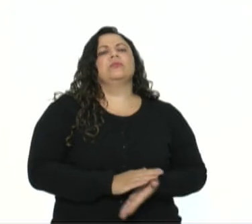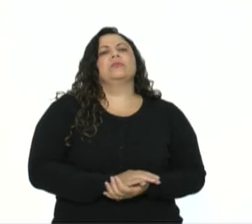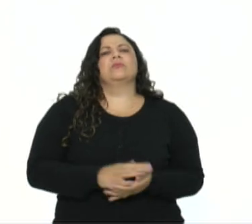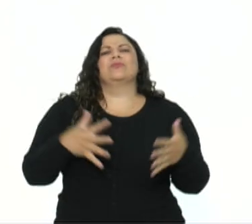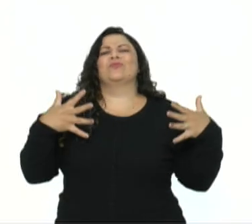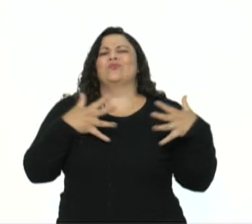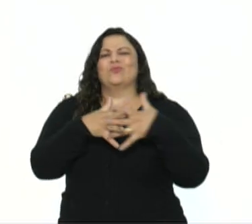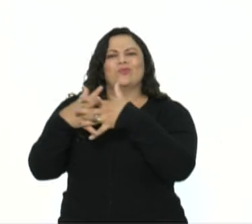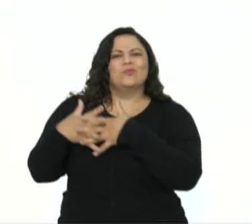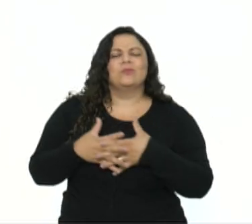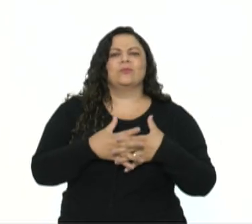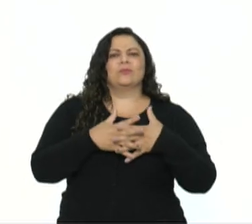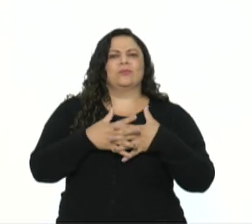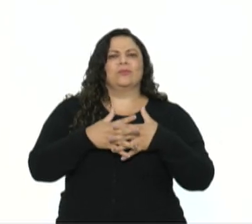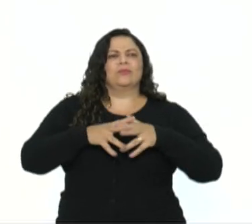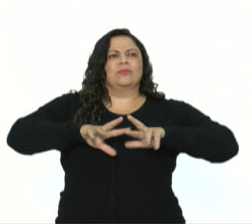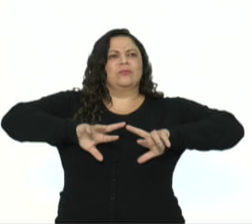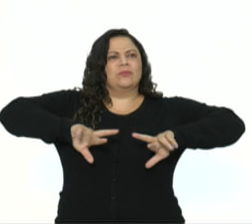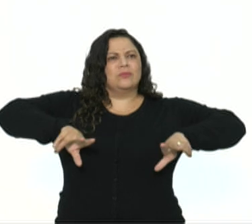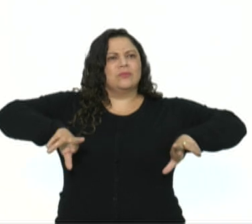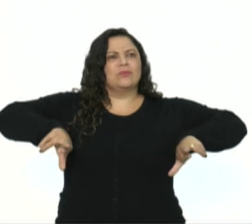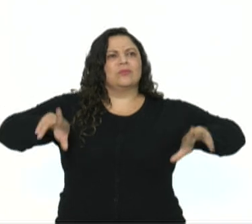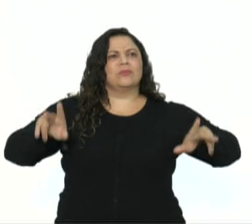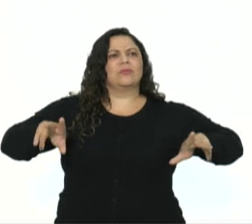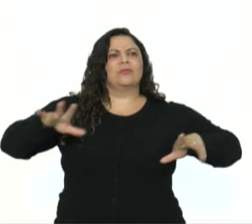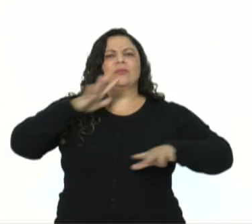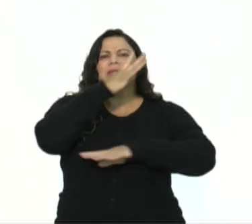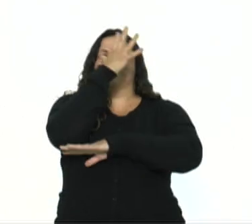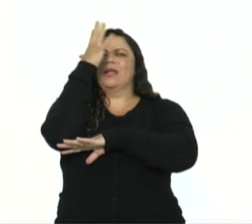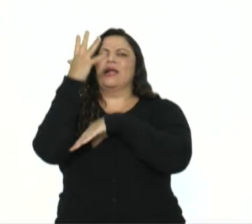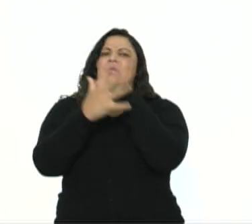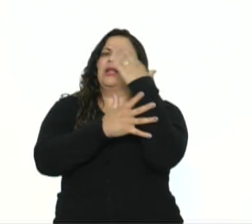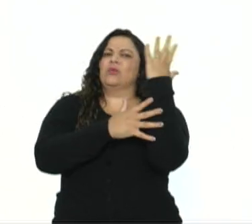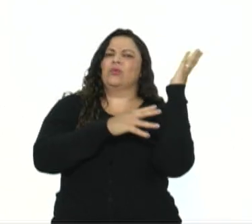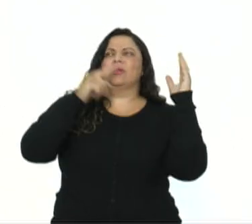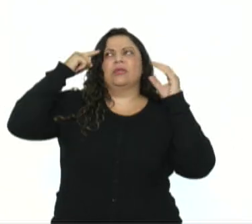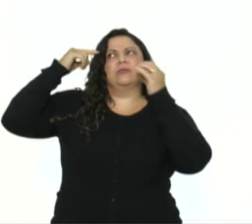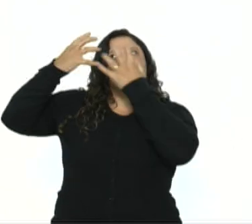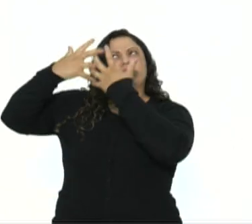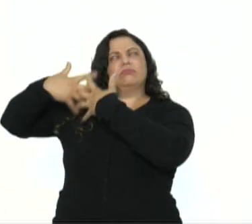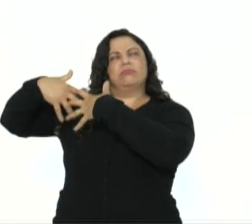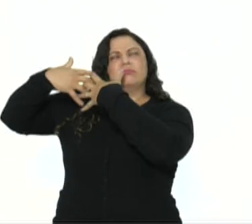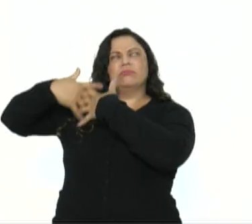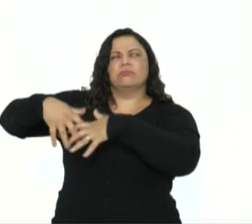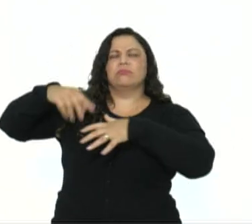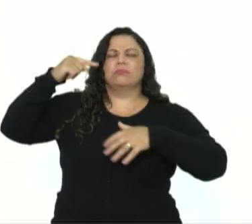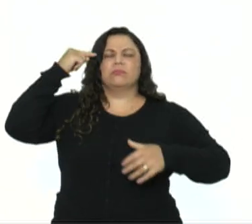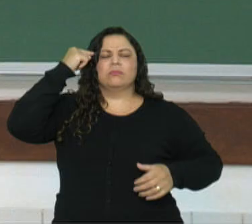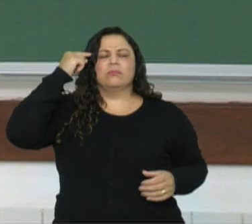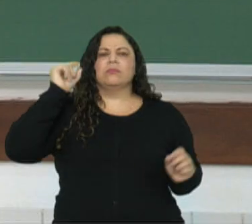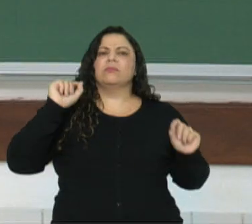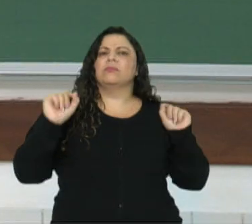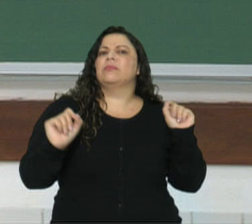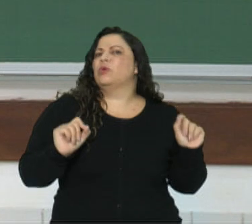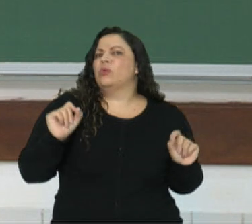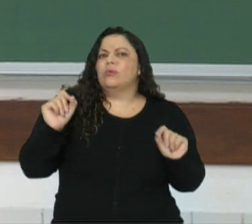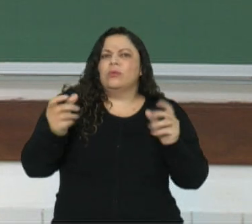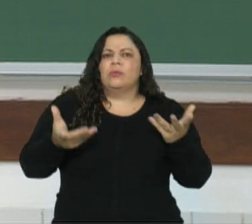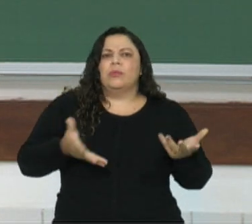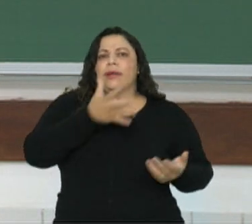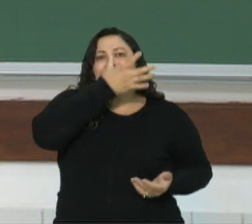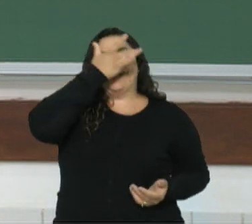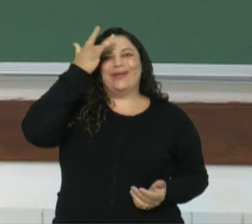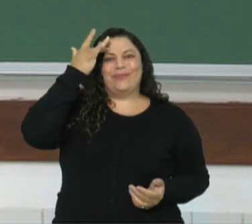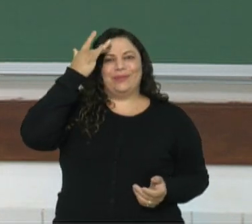Confunde a concepção da natureza com as concepções da mente. Então, olha só. Como a pessoa tem